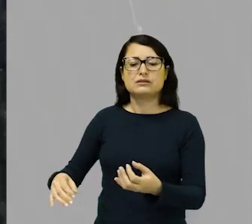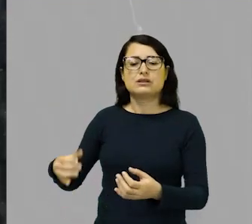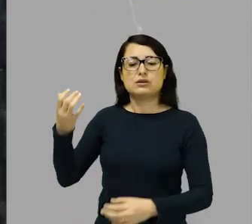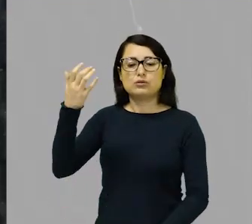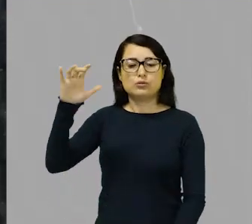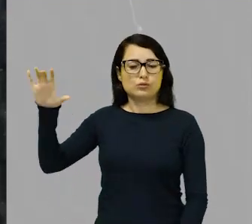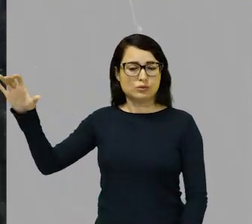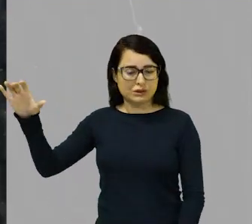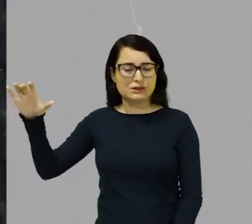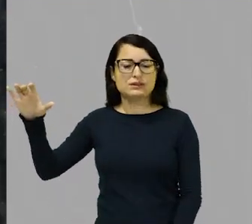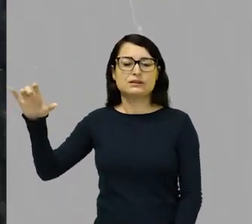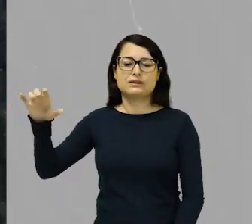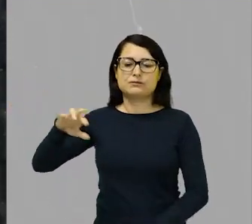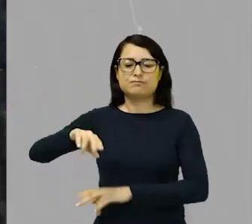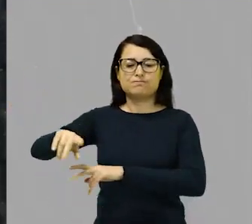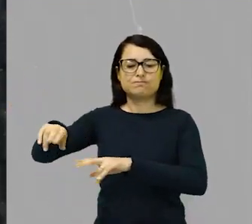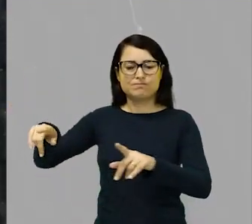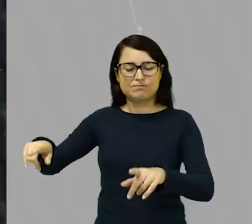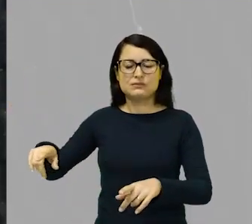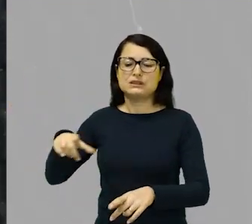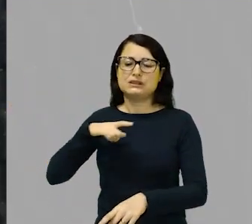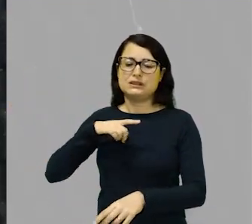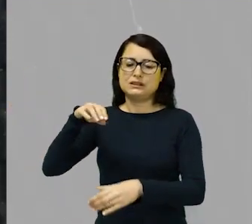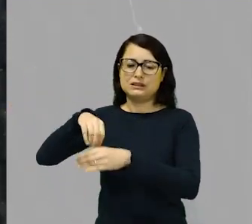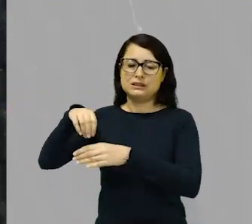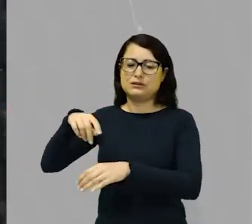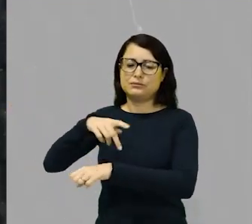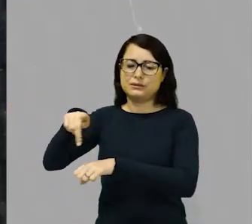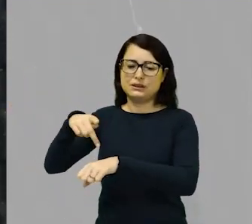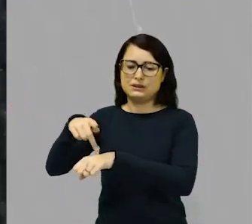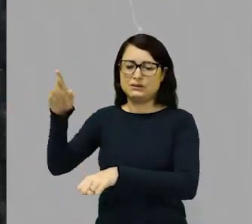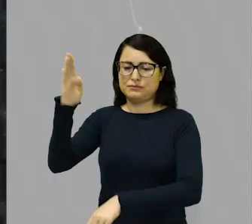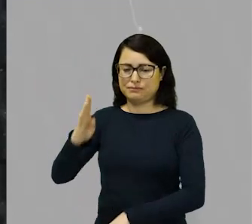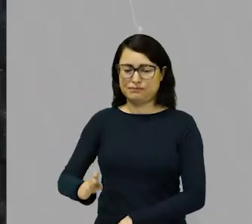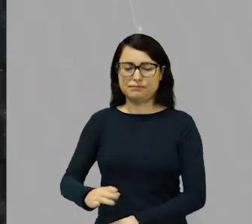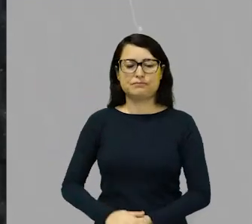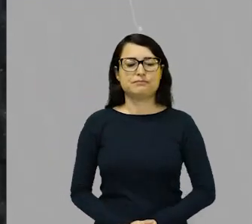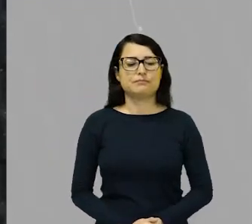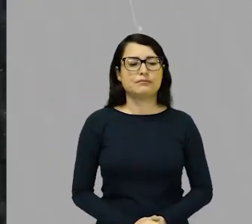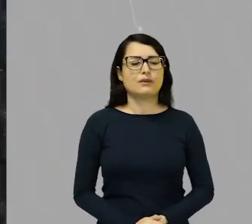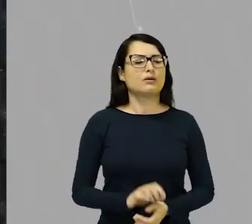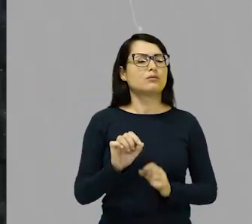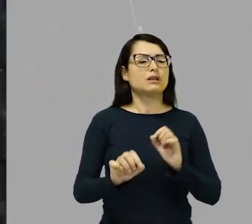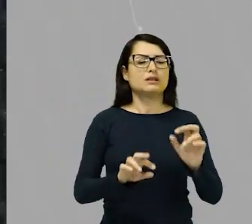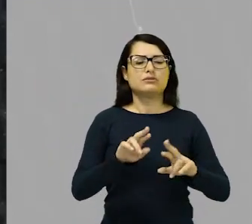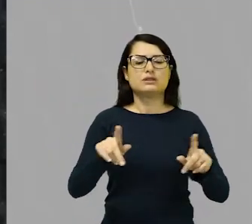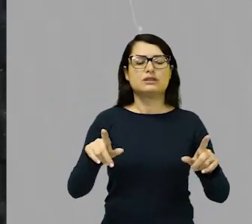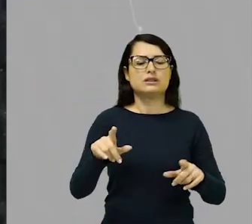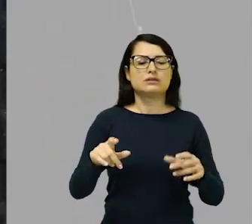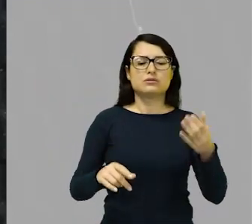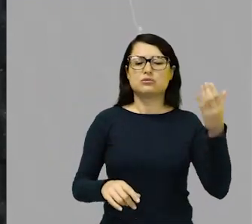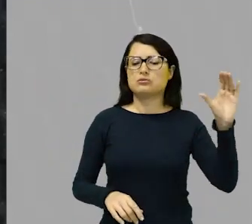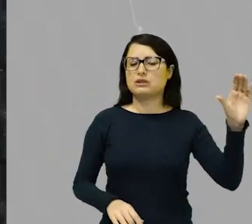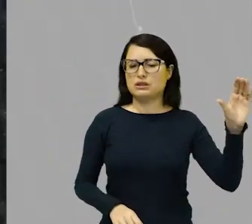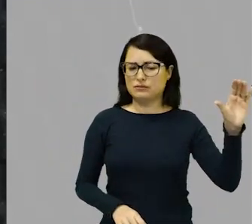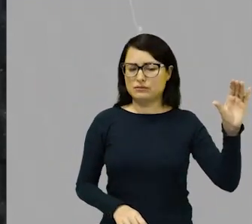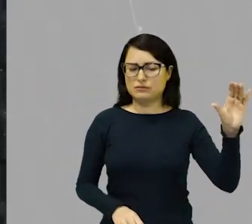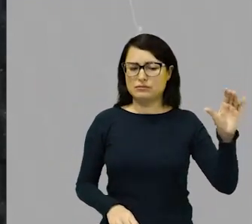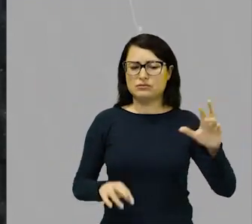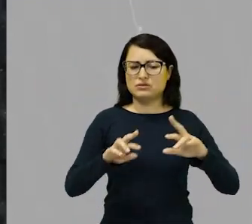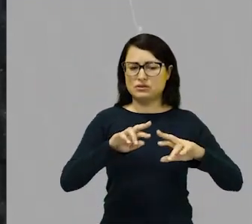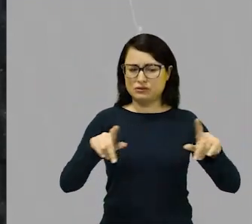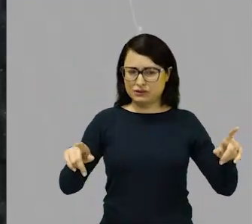multiculturalidade que existe em nosso país. Mas, afinal de contas, o que é diversidade cultural? Olha só, quando você fala